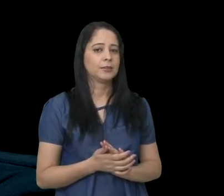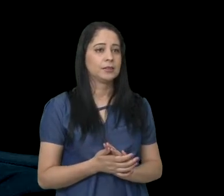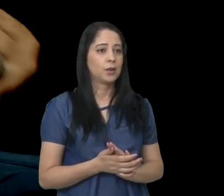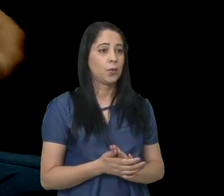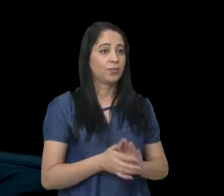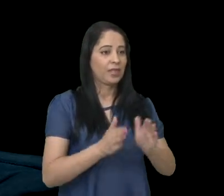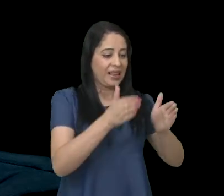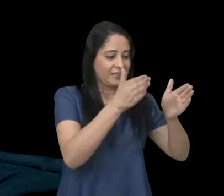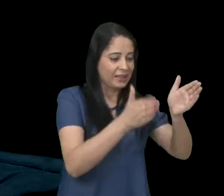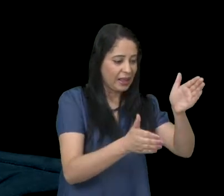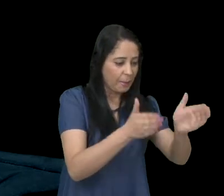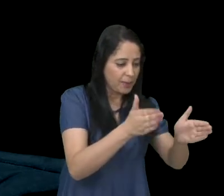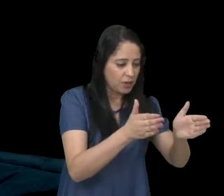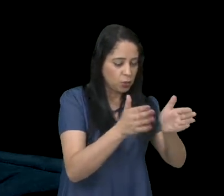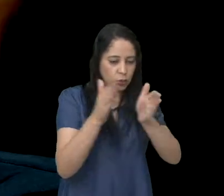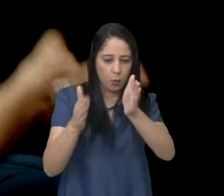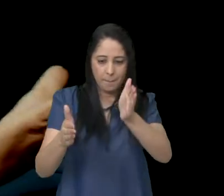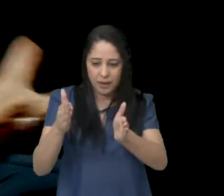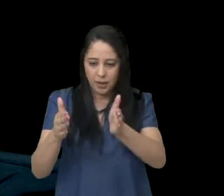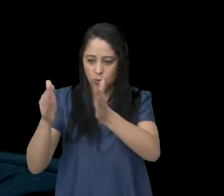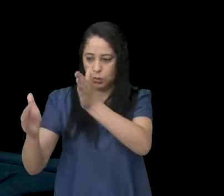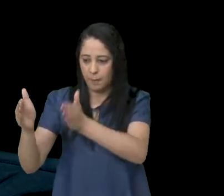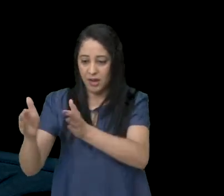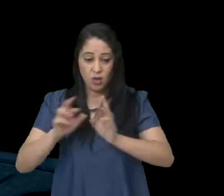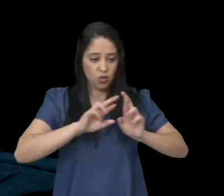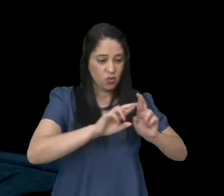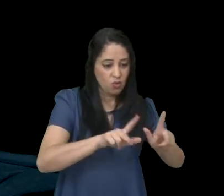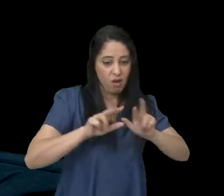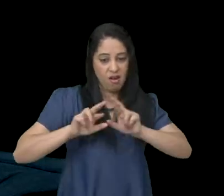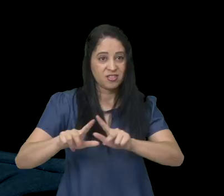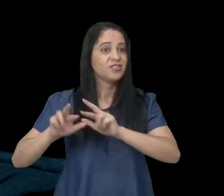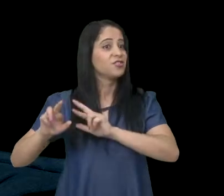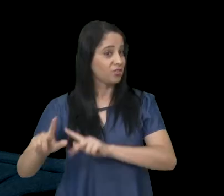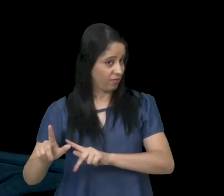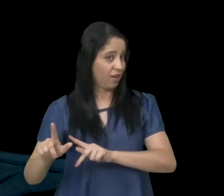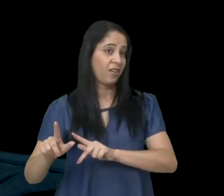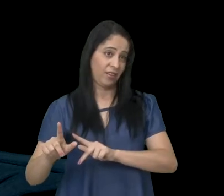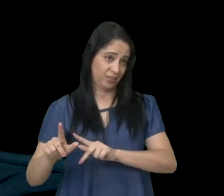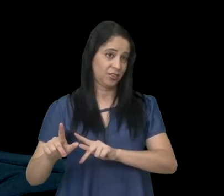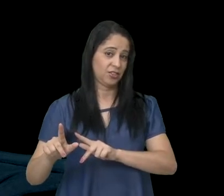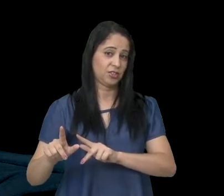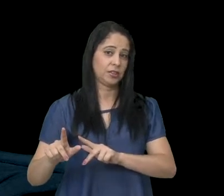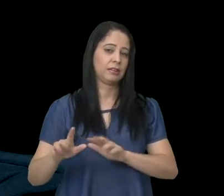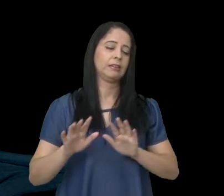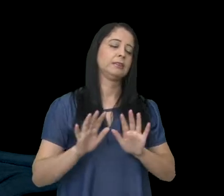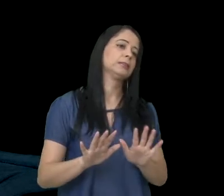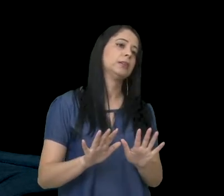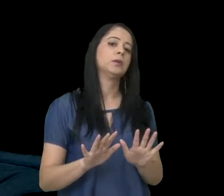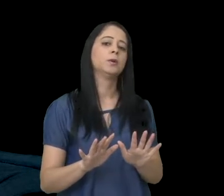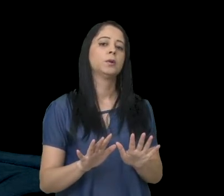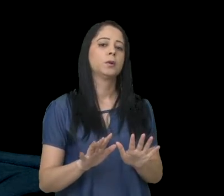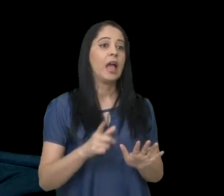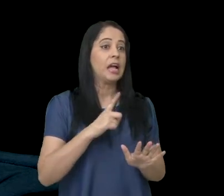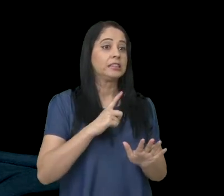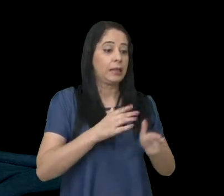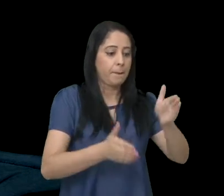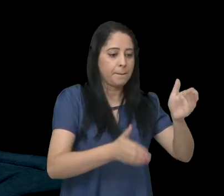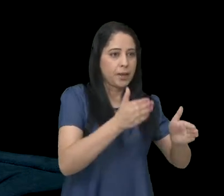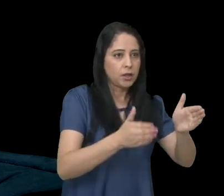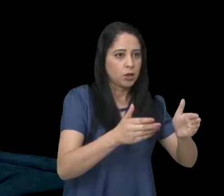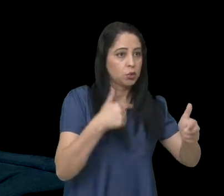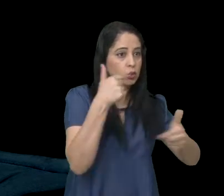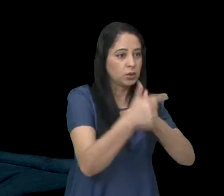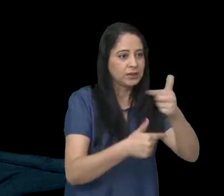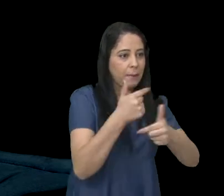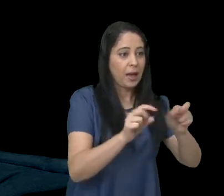cada fase, cada período É diferente. É diferente, né? Tem mandatos que você trabalha